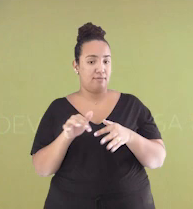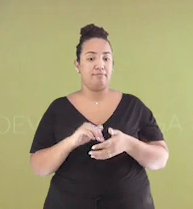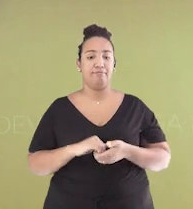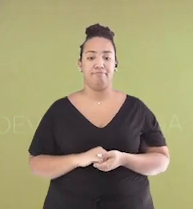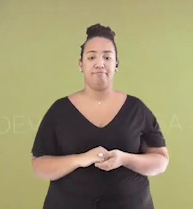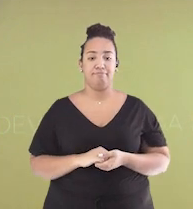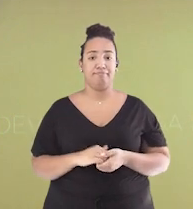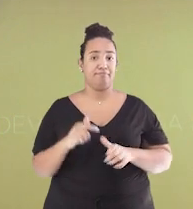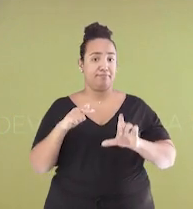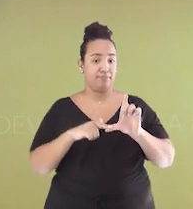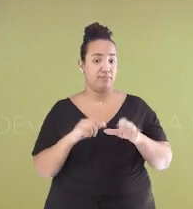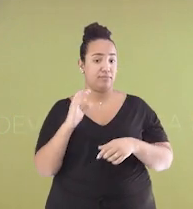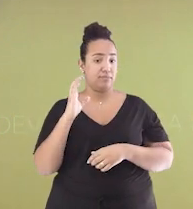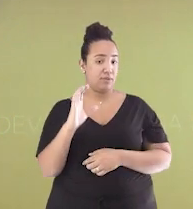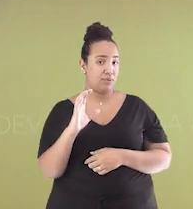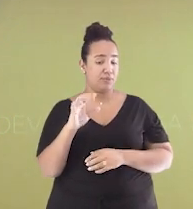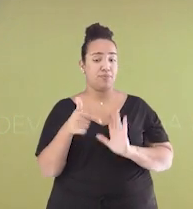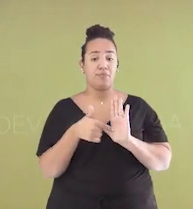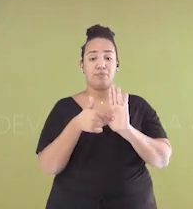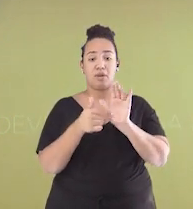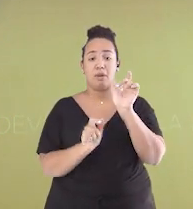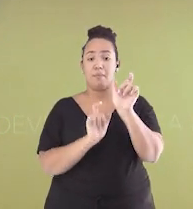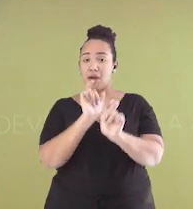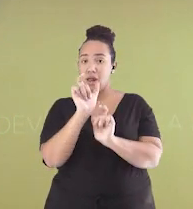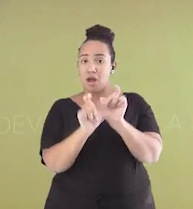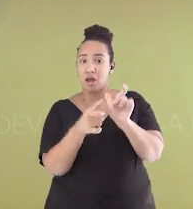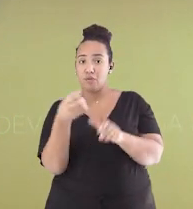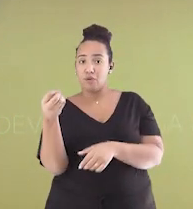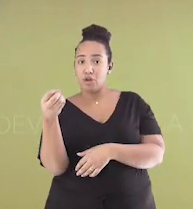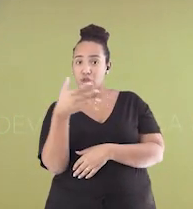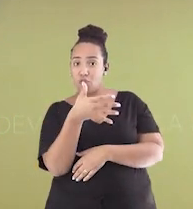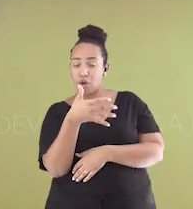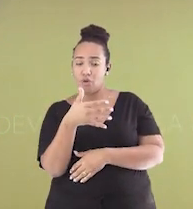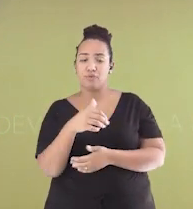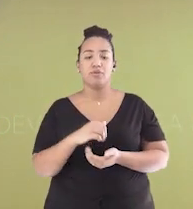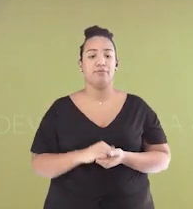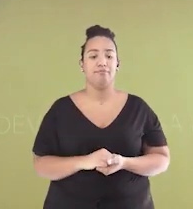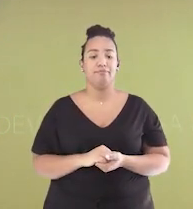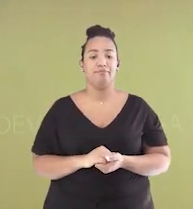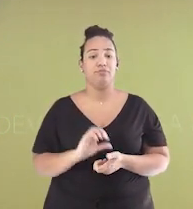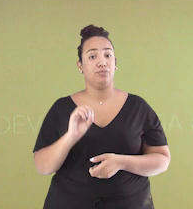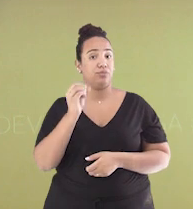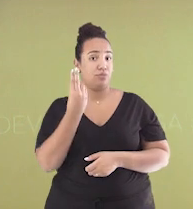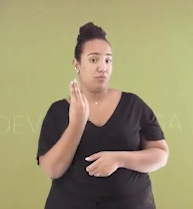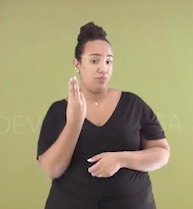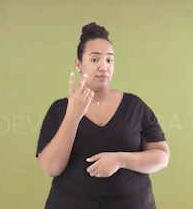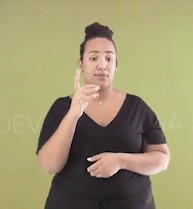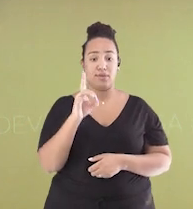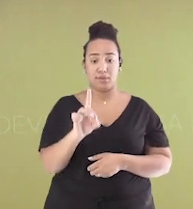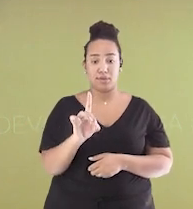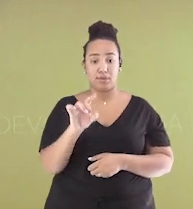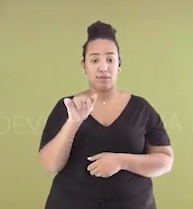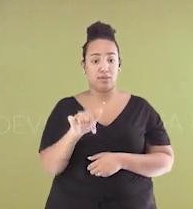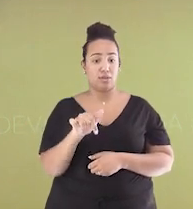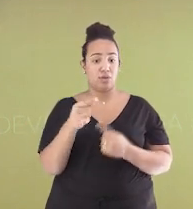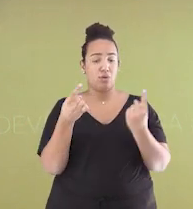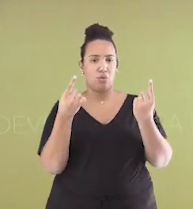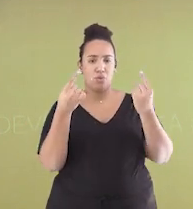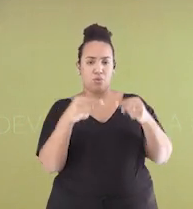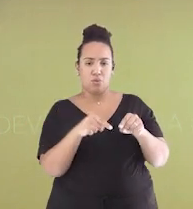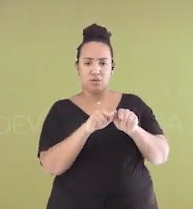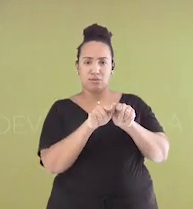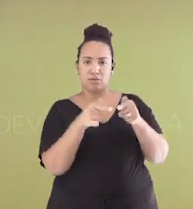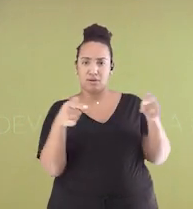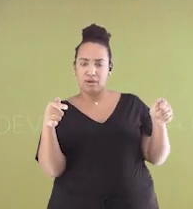otimista. Letra C, introduz palavras novas na língua. Ou a letra D, que contesta